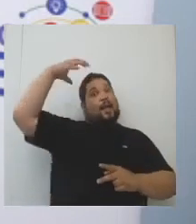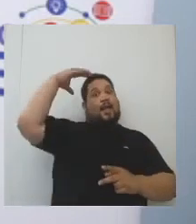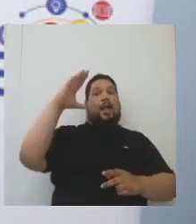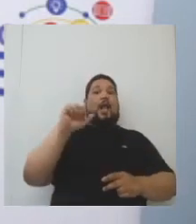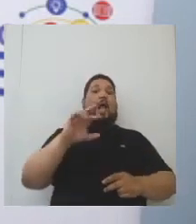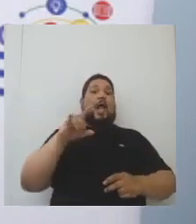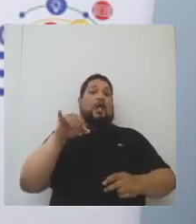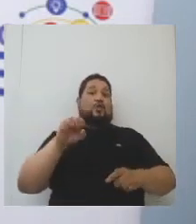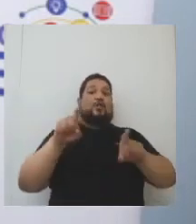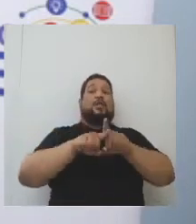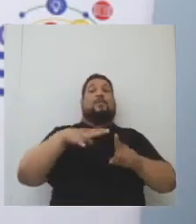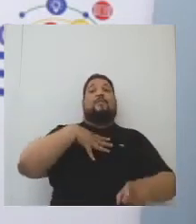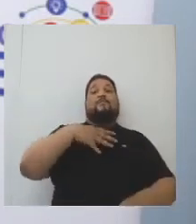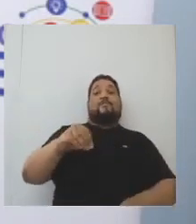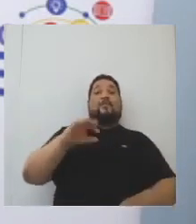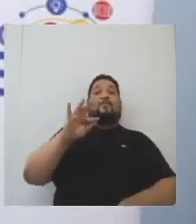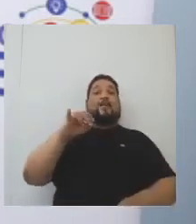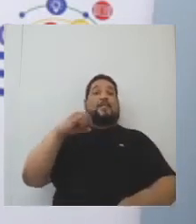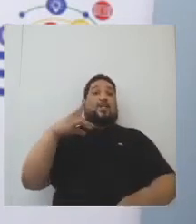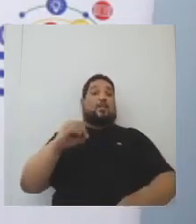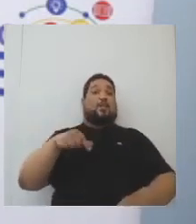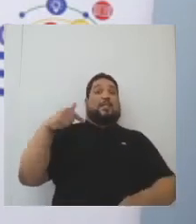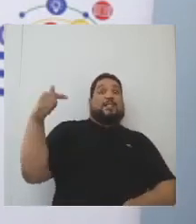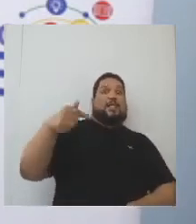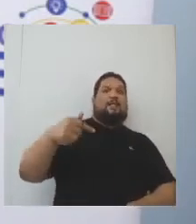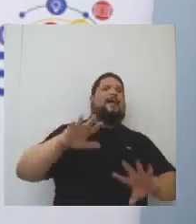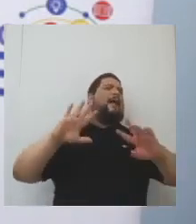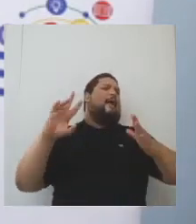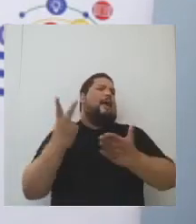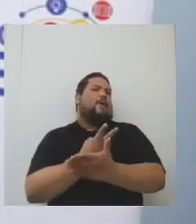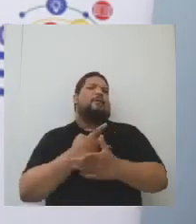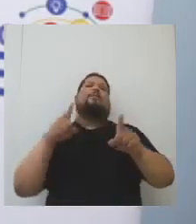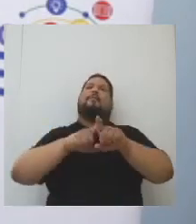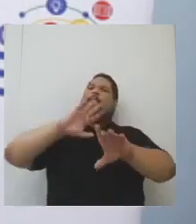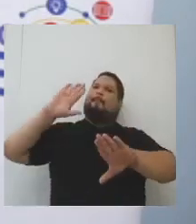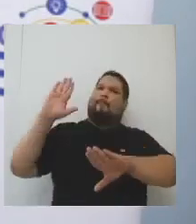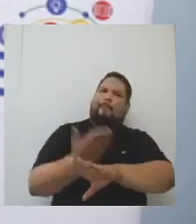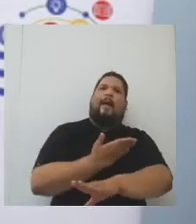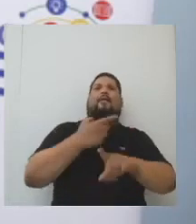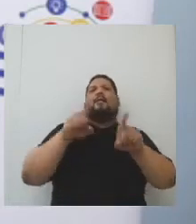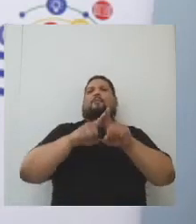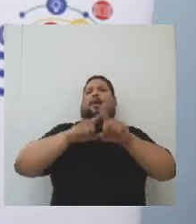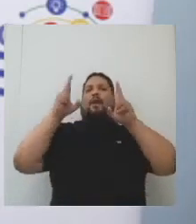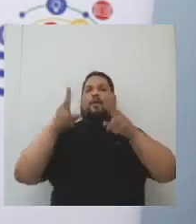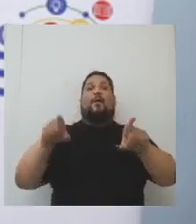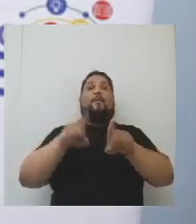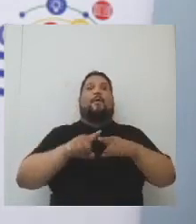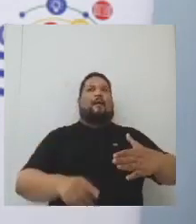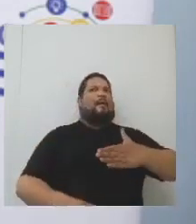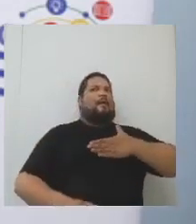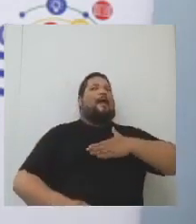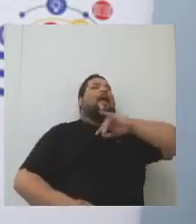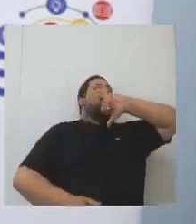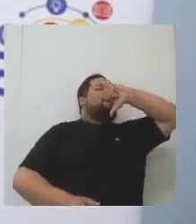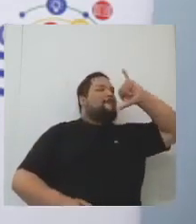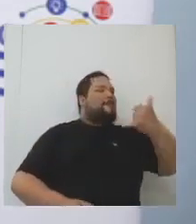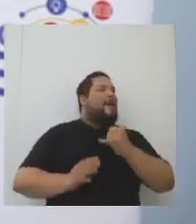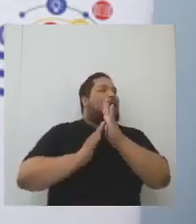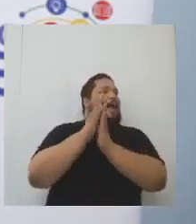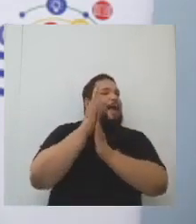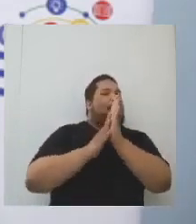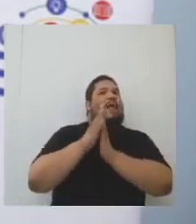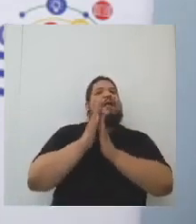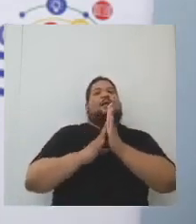o seu filho Fernando VII, acabam então sendo derrotados. Porque Napoleão aproveita o momento, passa